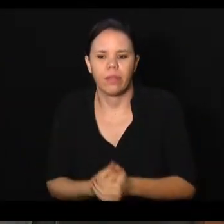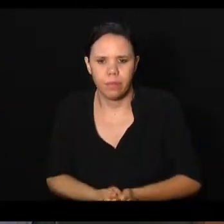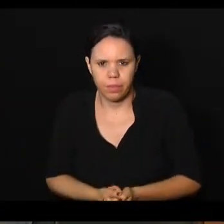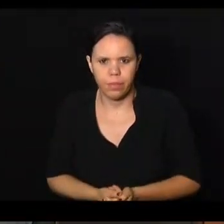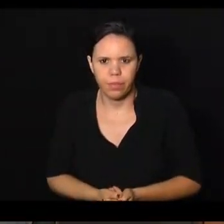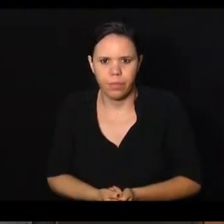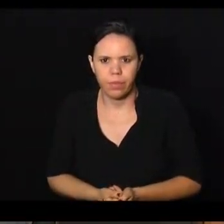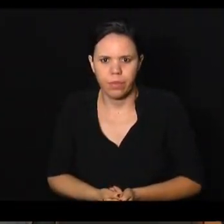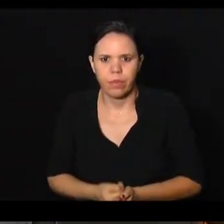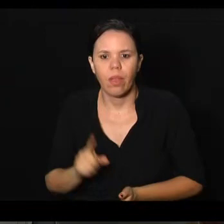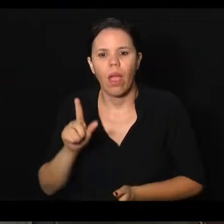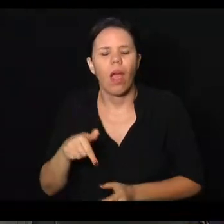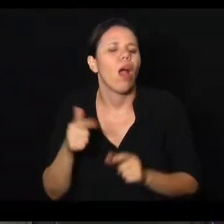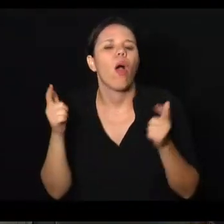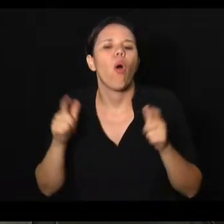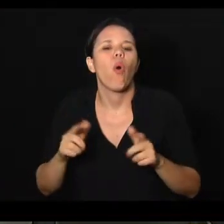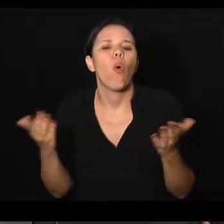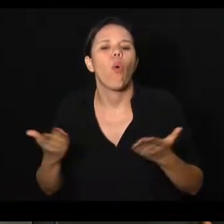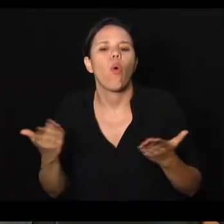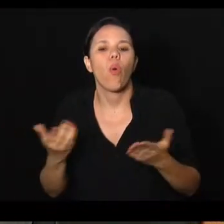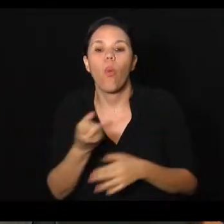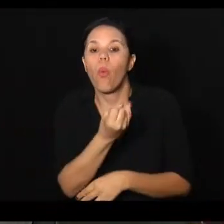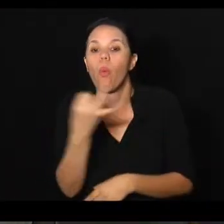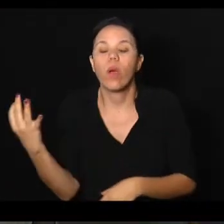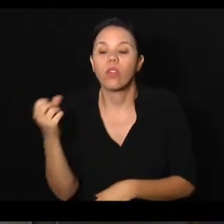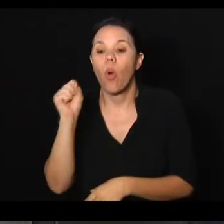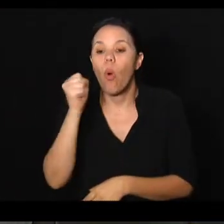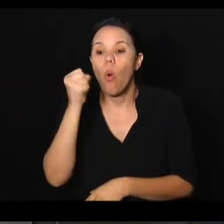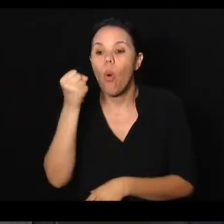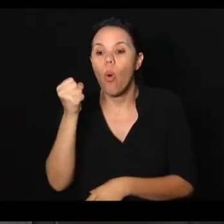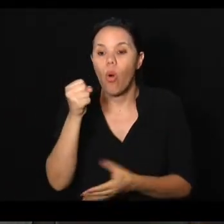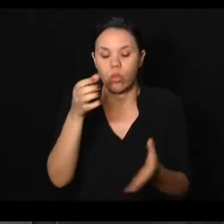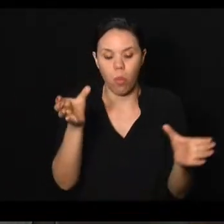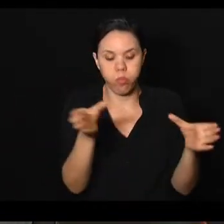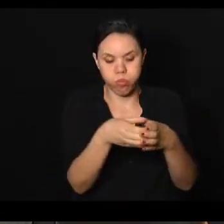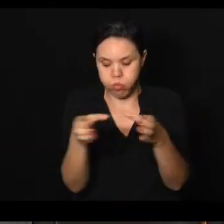O ministério está hoje com 8 secretarias nacionais,